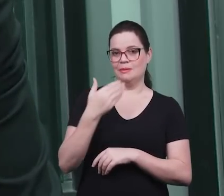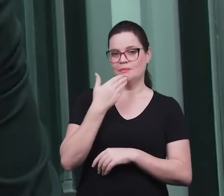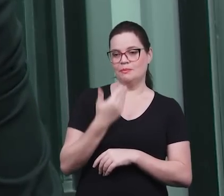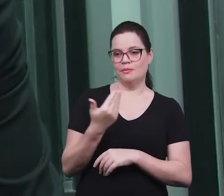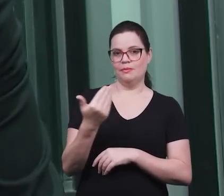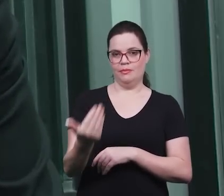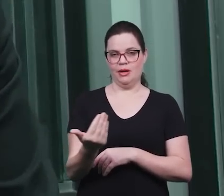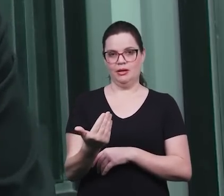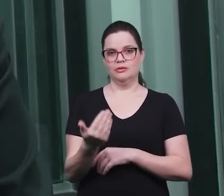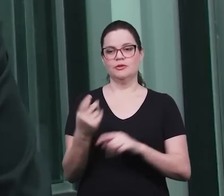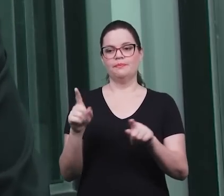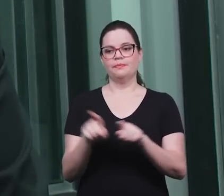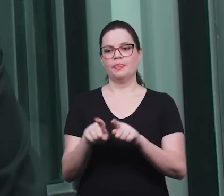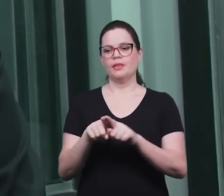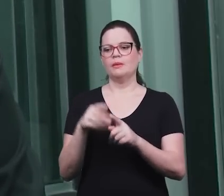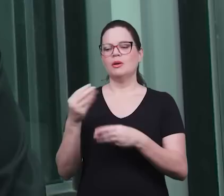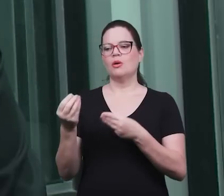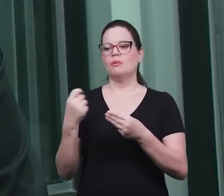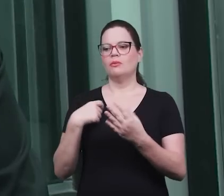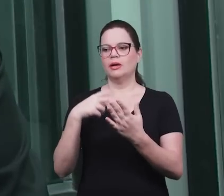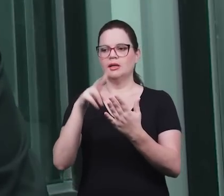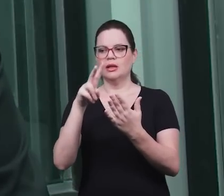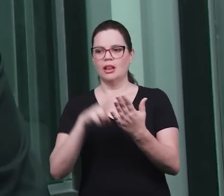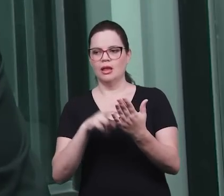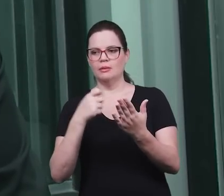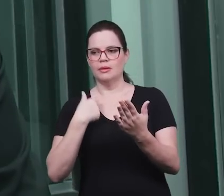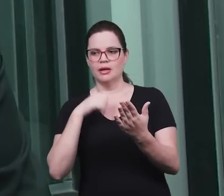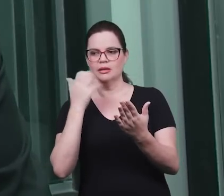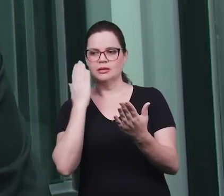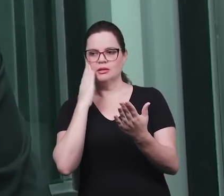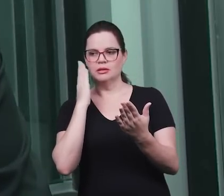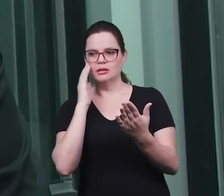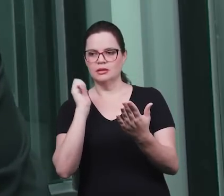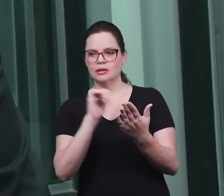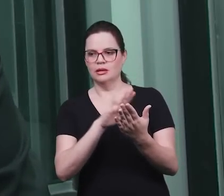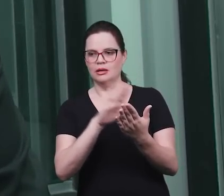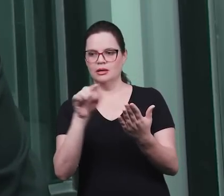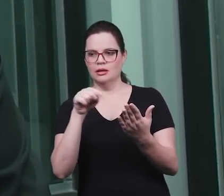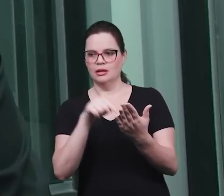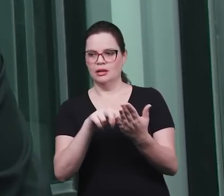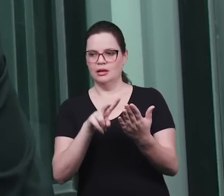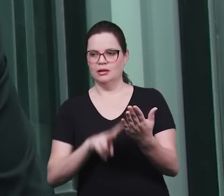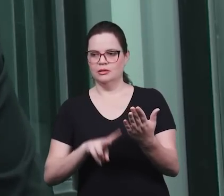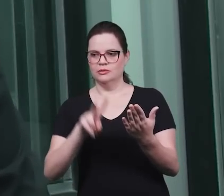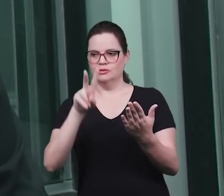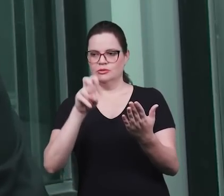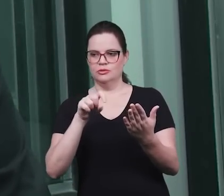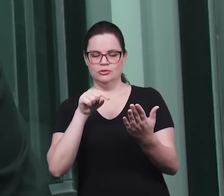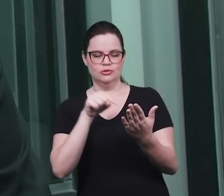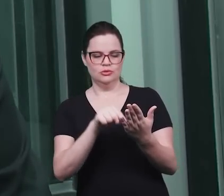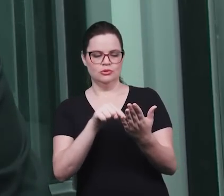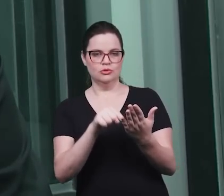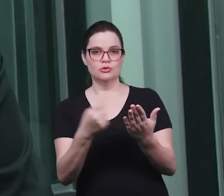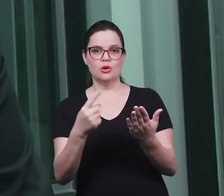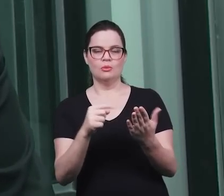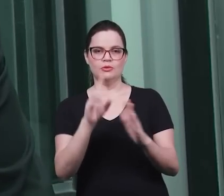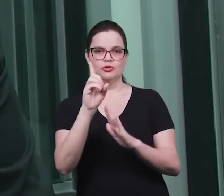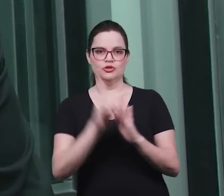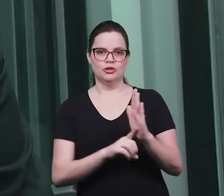forma como ele entende os direitos previdenciários são diferentes do que a justiça entende.